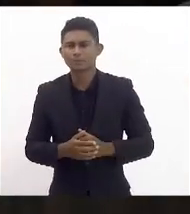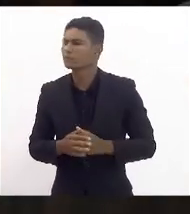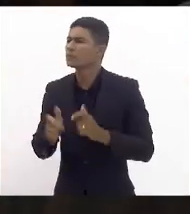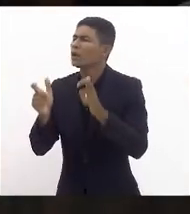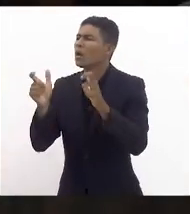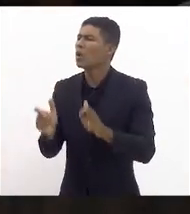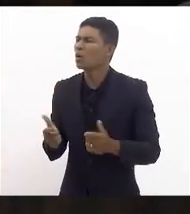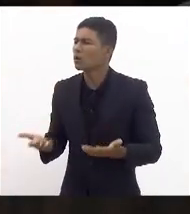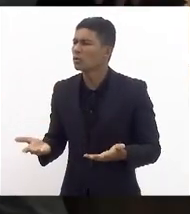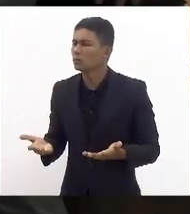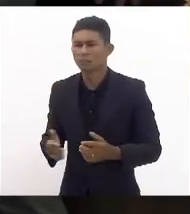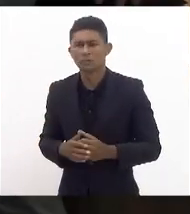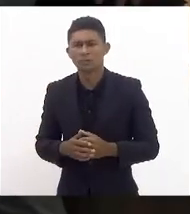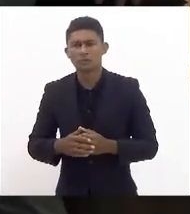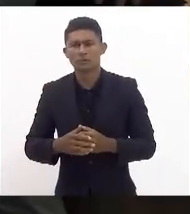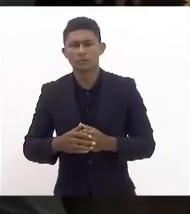onde?